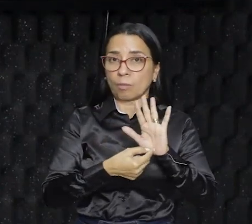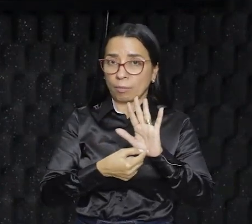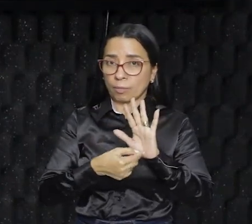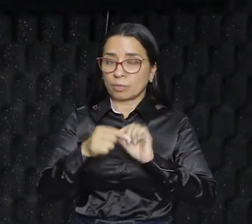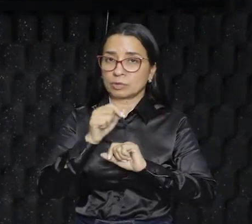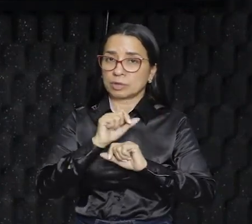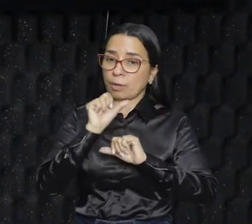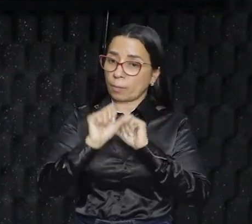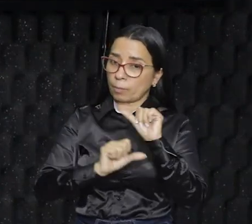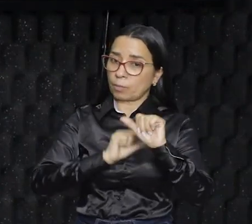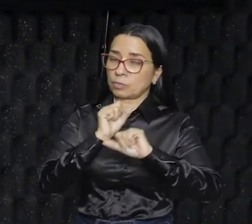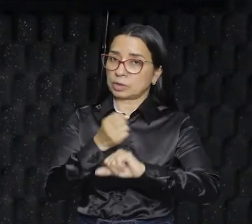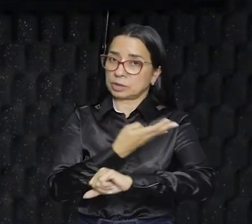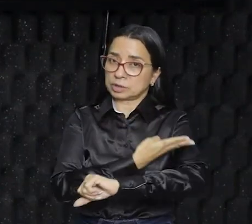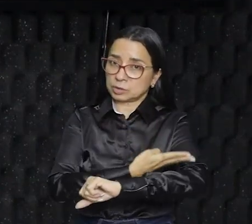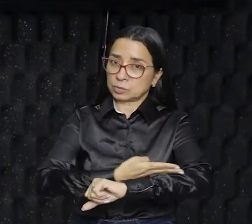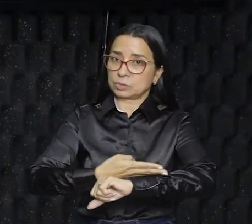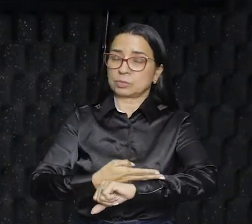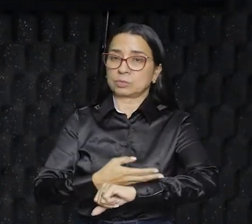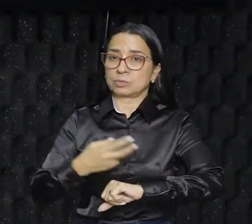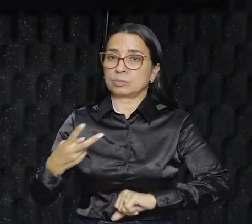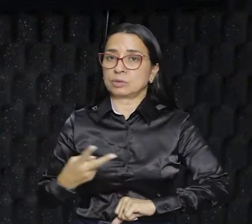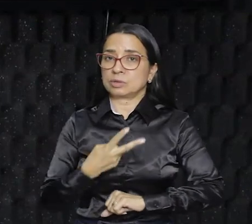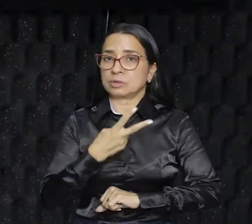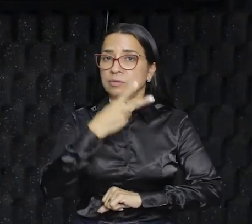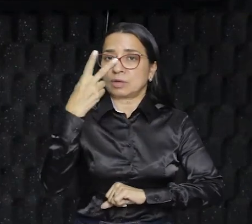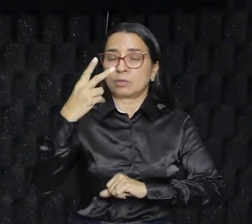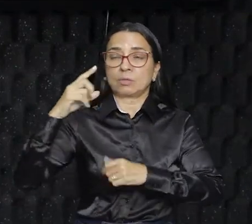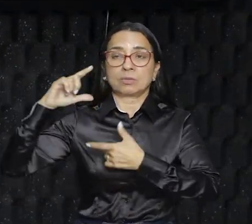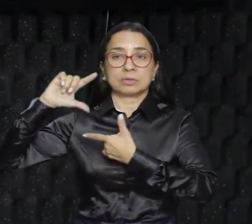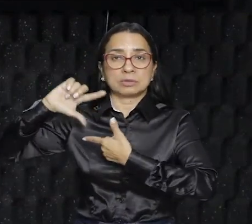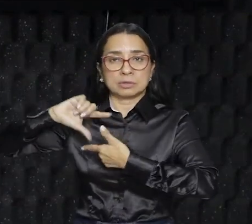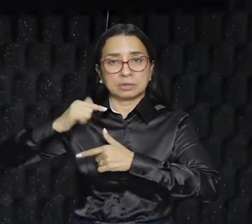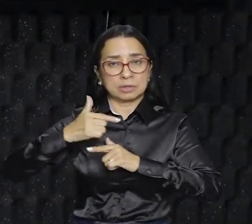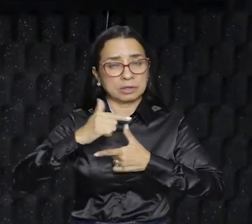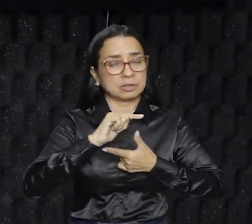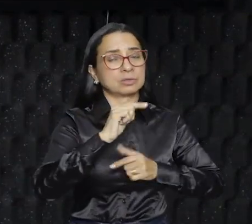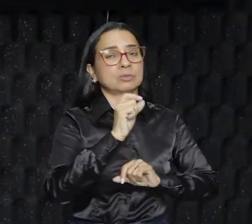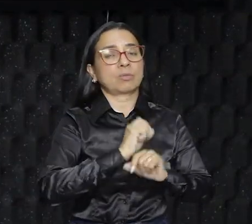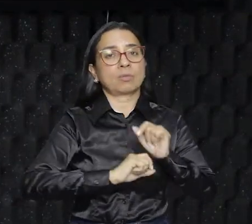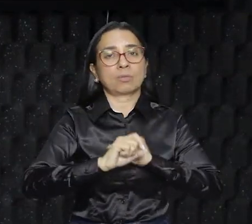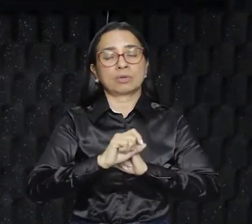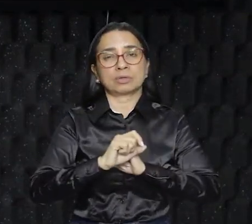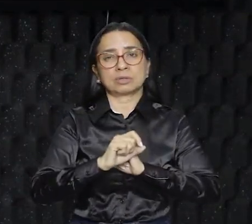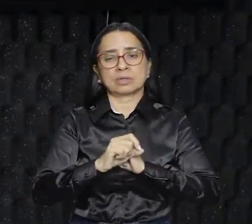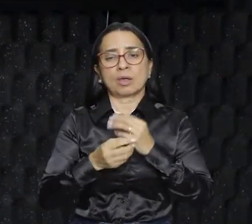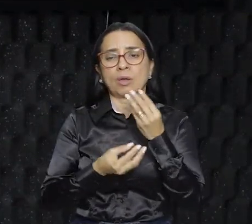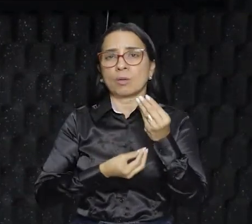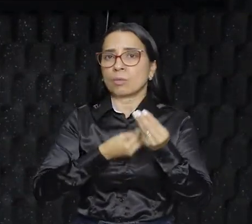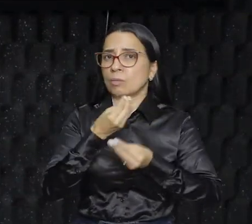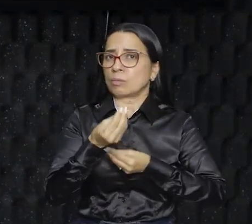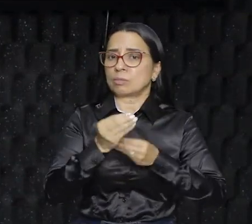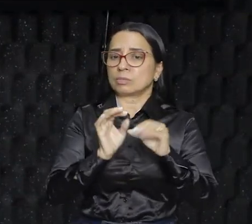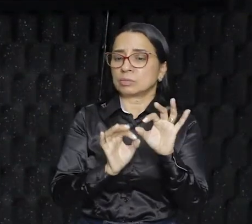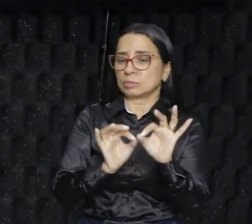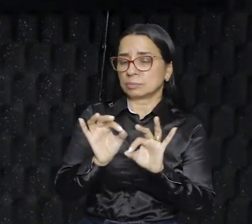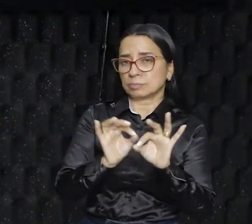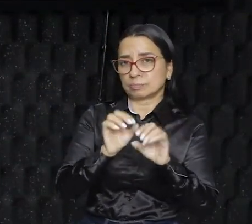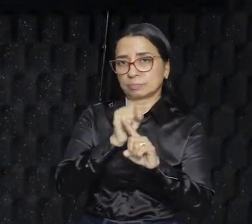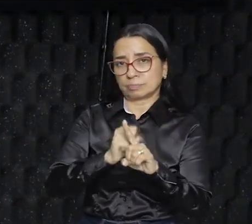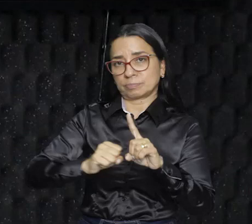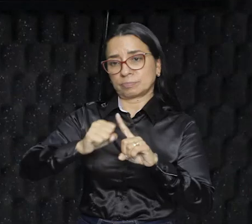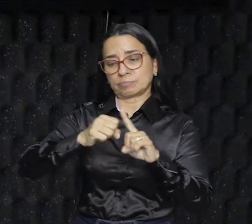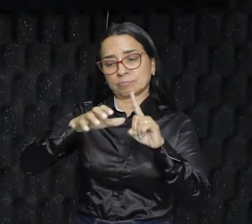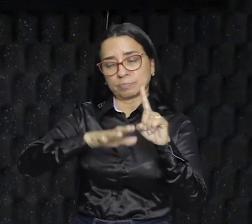de hábitos, de valores, de tradições, de costumes, a forma de organização social